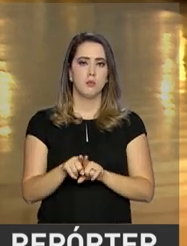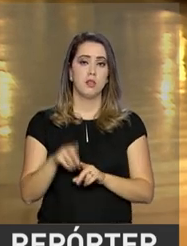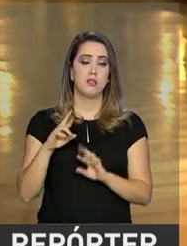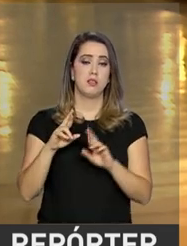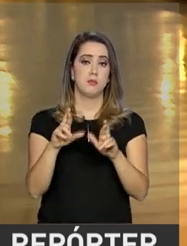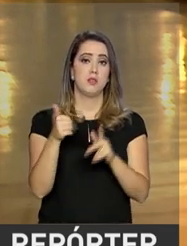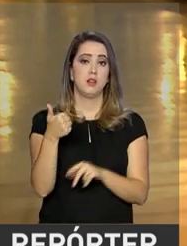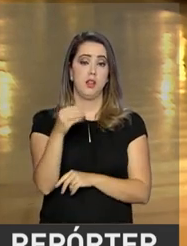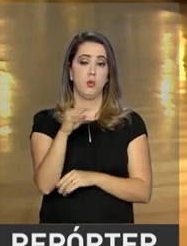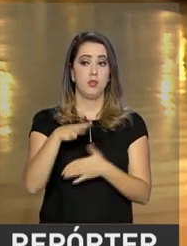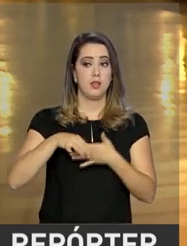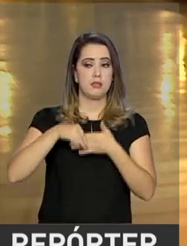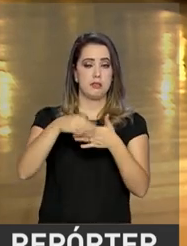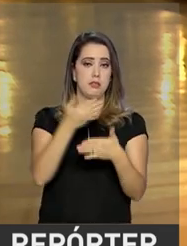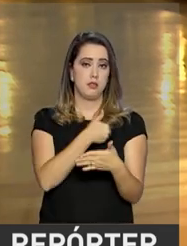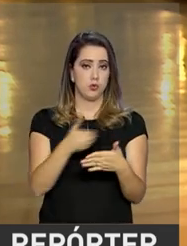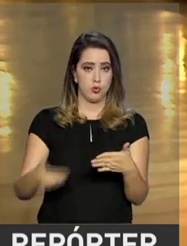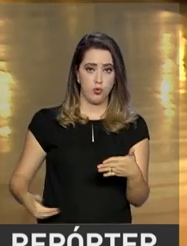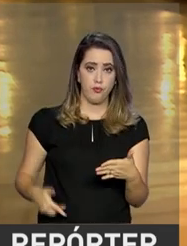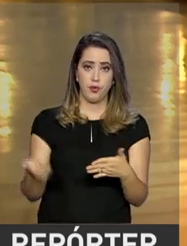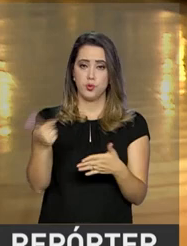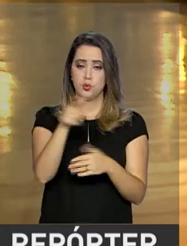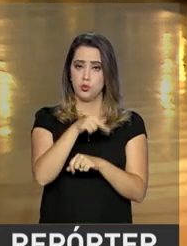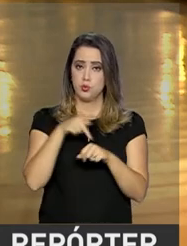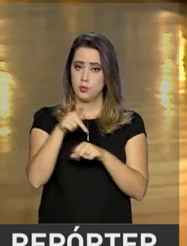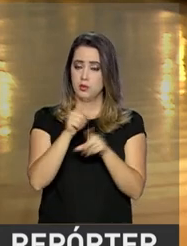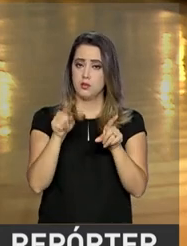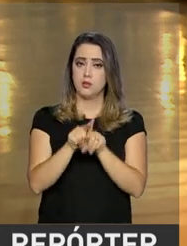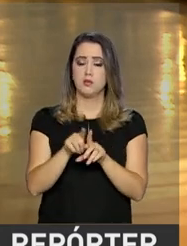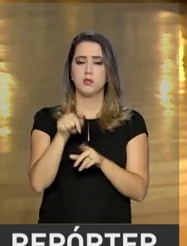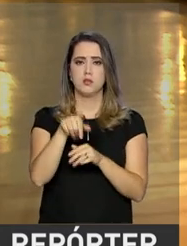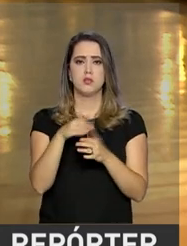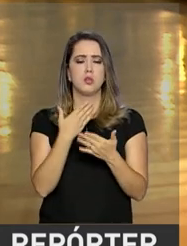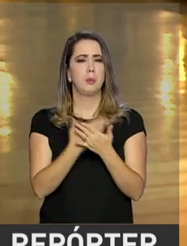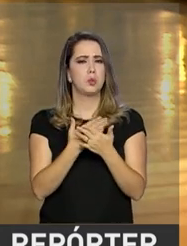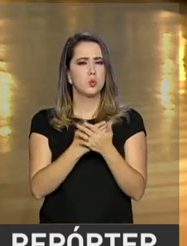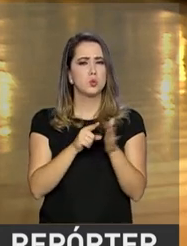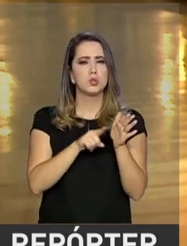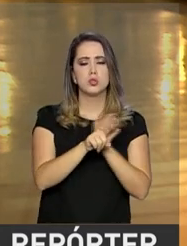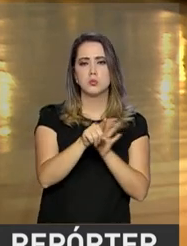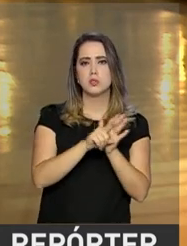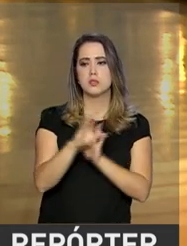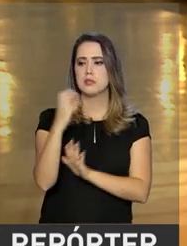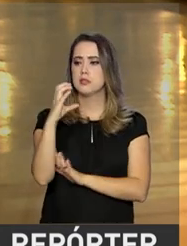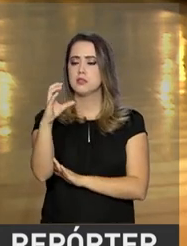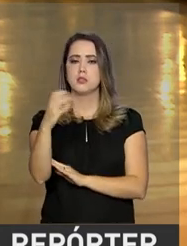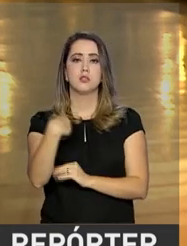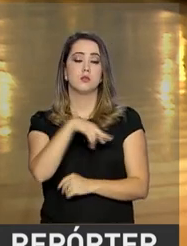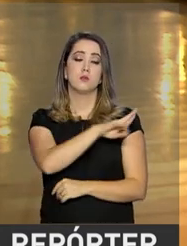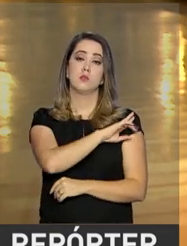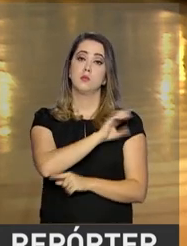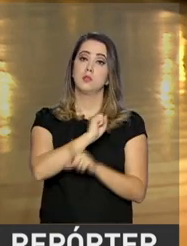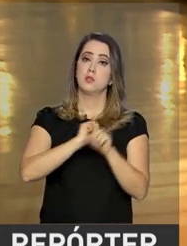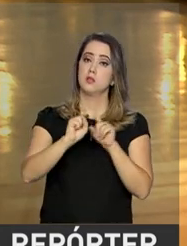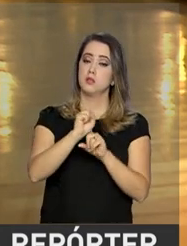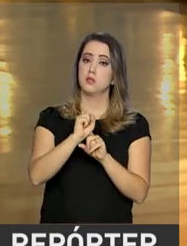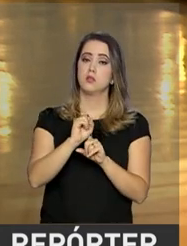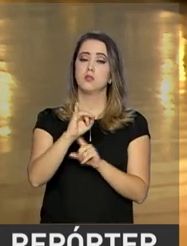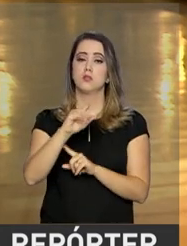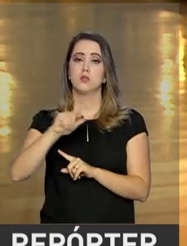de estado e de governo além de especialistas acadêmicos e representantes da sociedade civil de